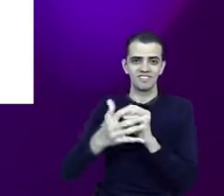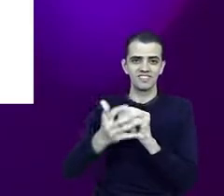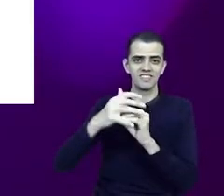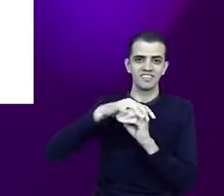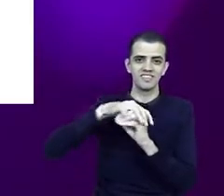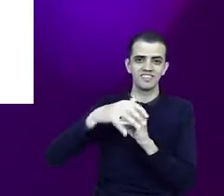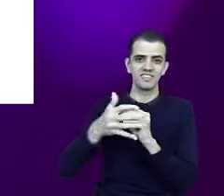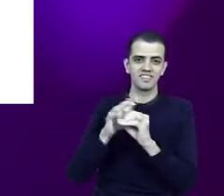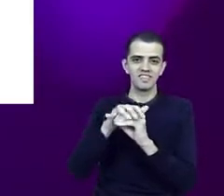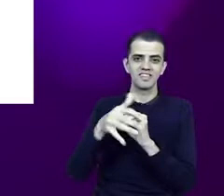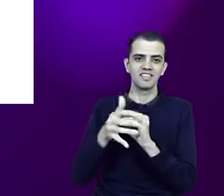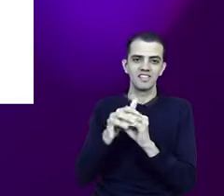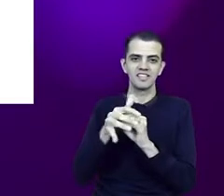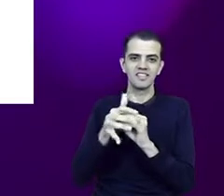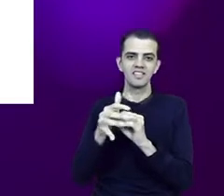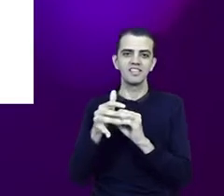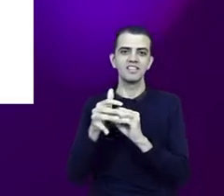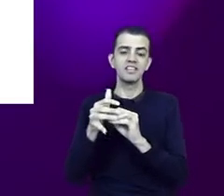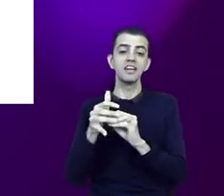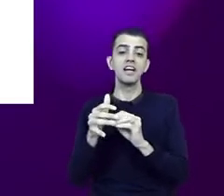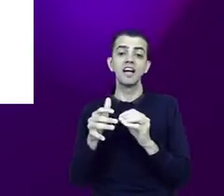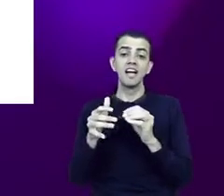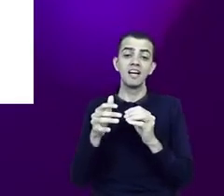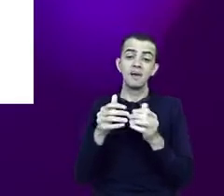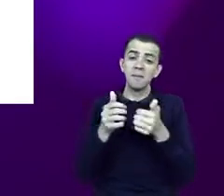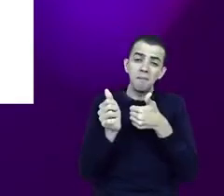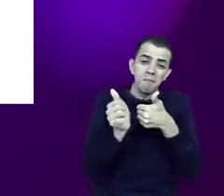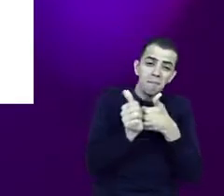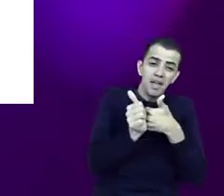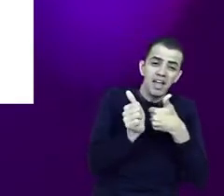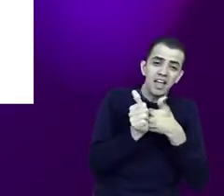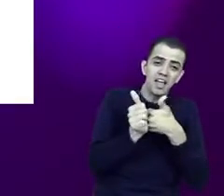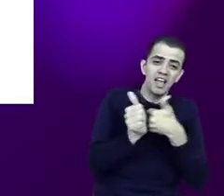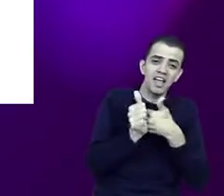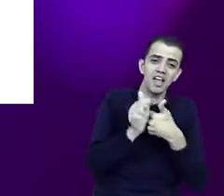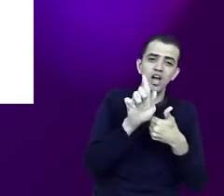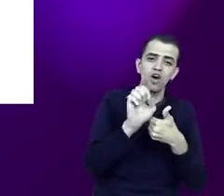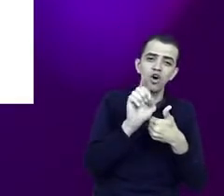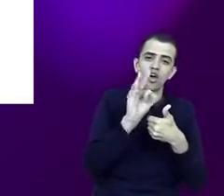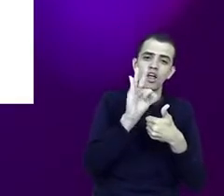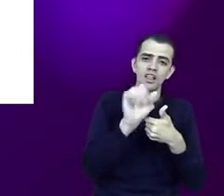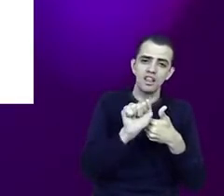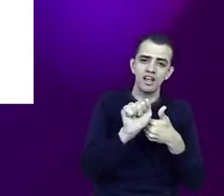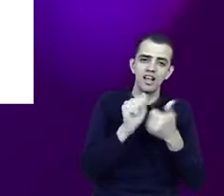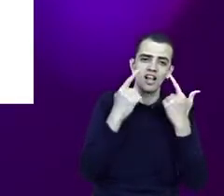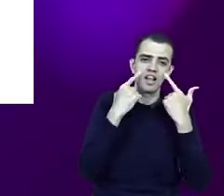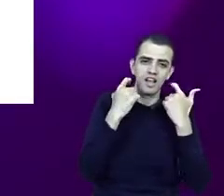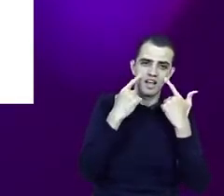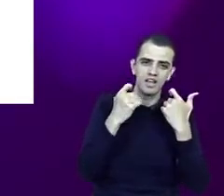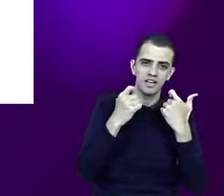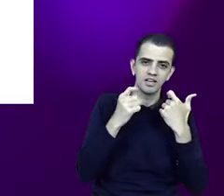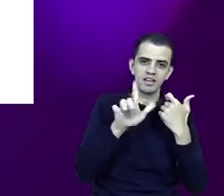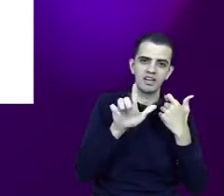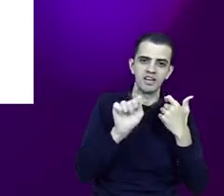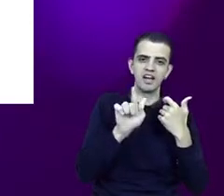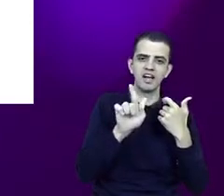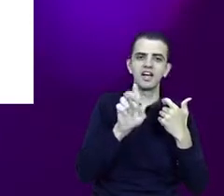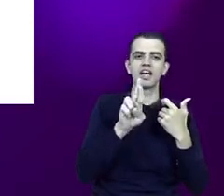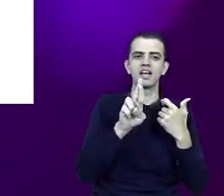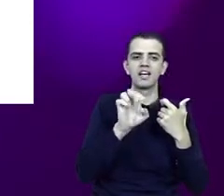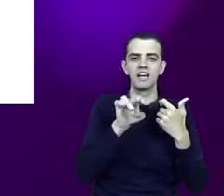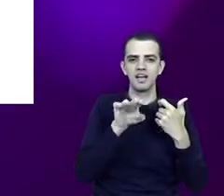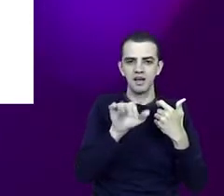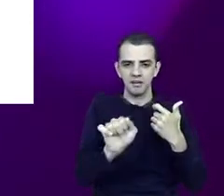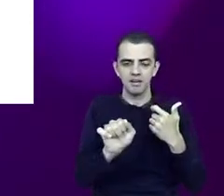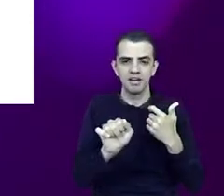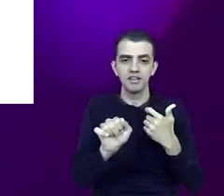na visão anterior, mais próximo possível da gota de lágrima e da região óssea. Se isso muitas vezes você não